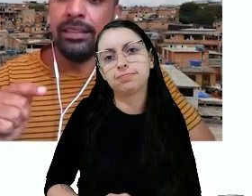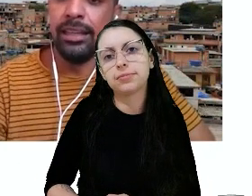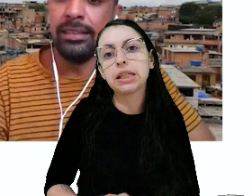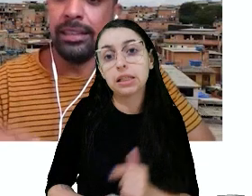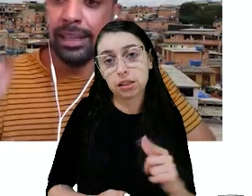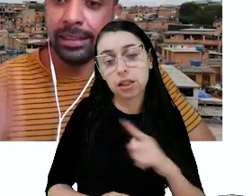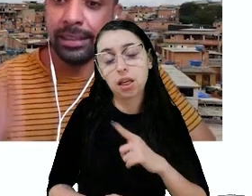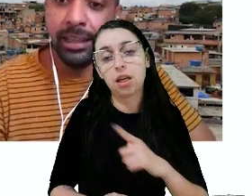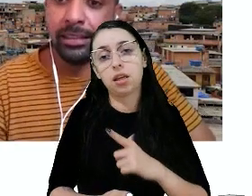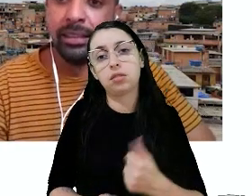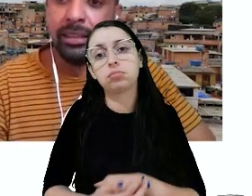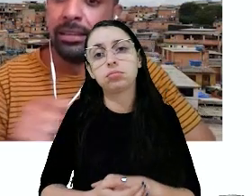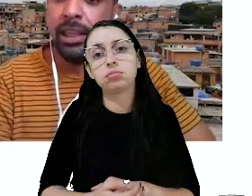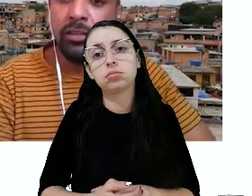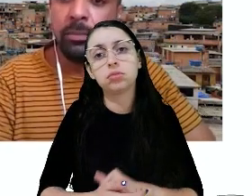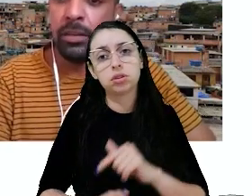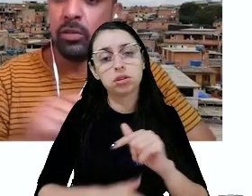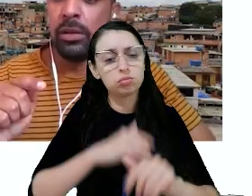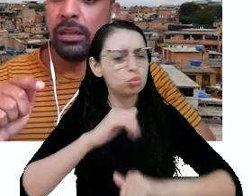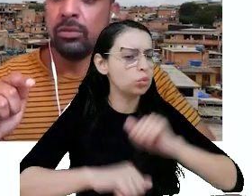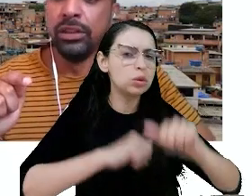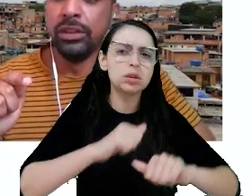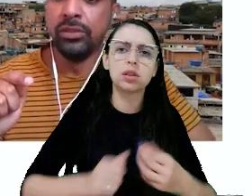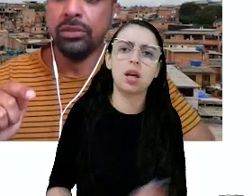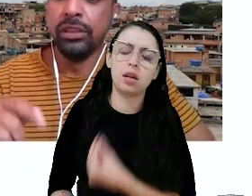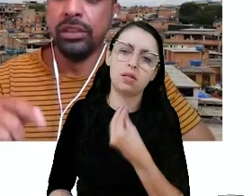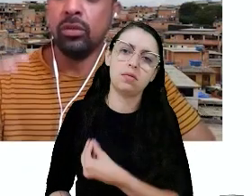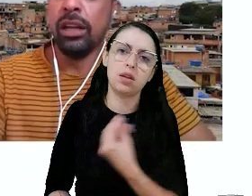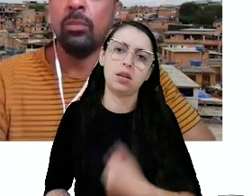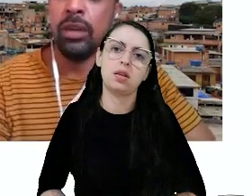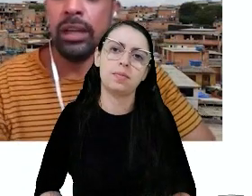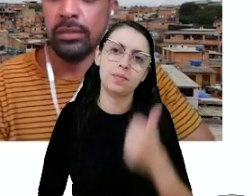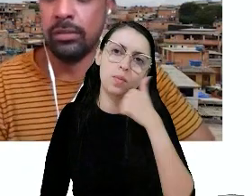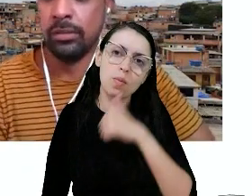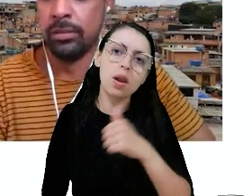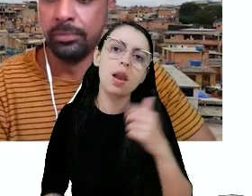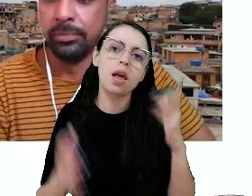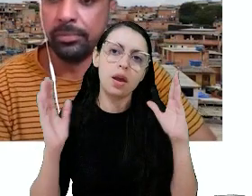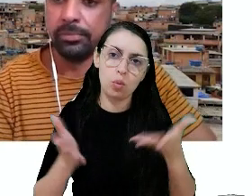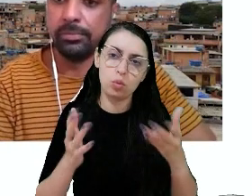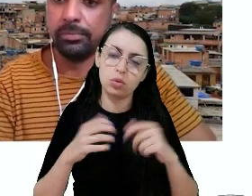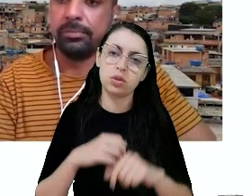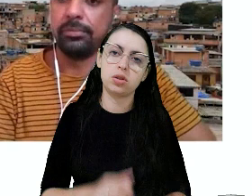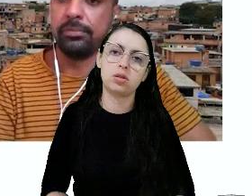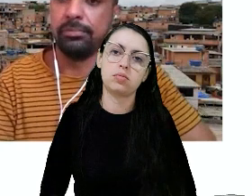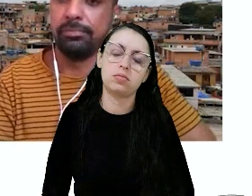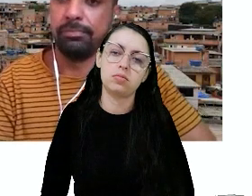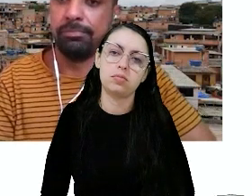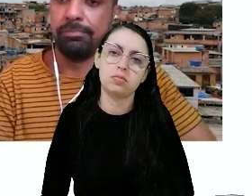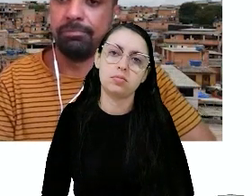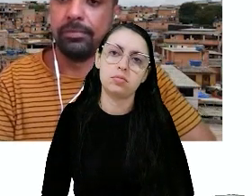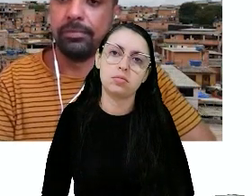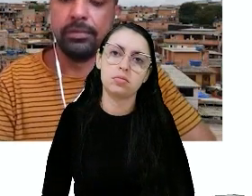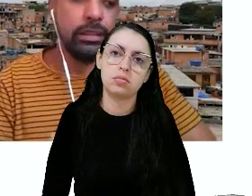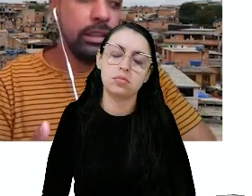resistência e a resiliência que ela tem e teve para superar tudo isso e se tornar a mulher que se tornou.